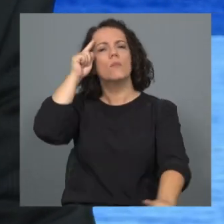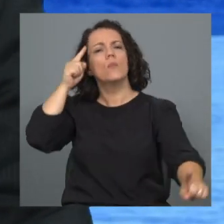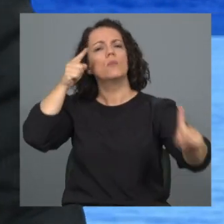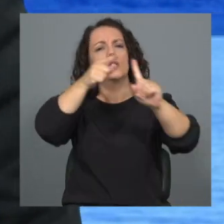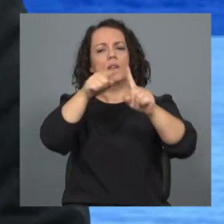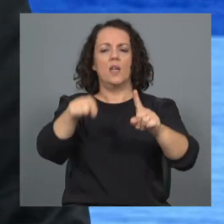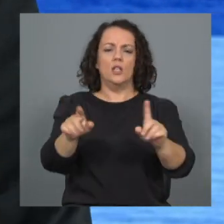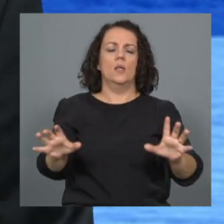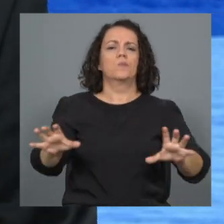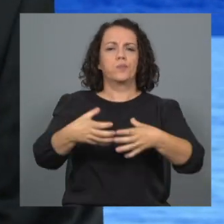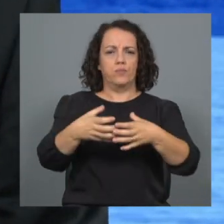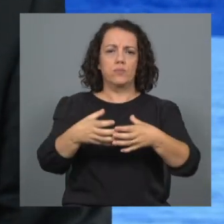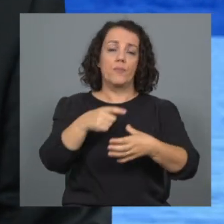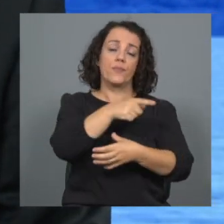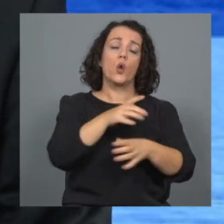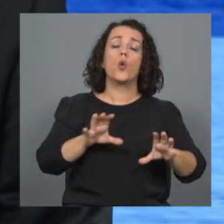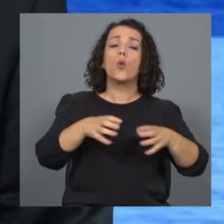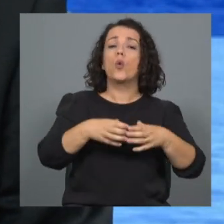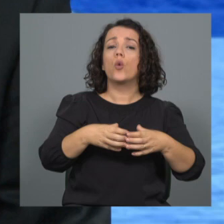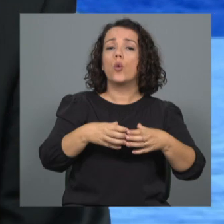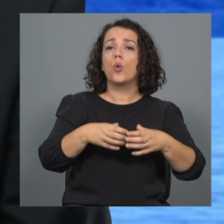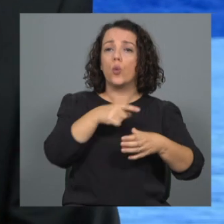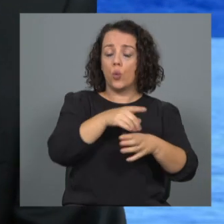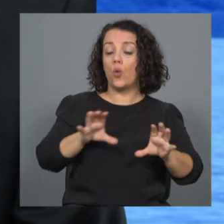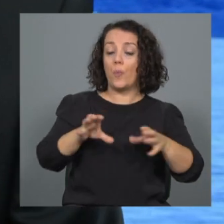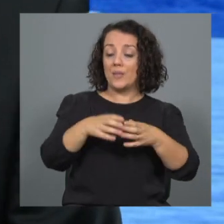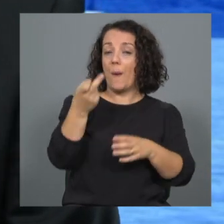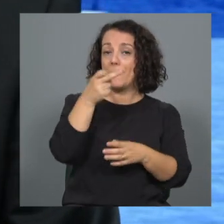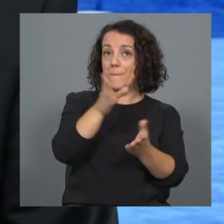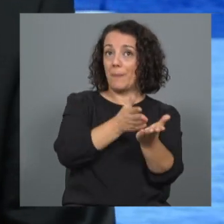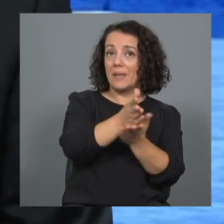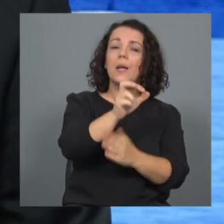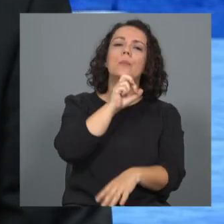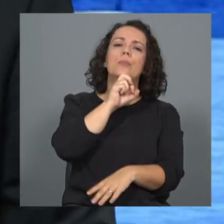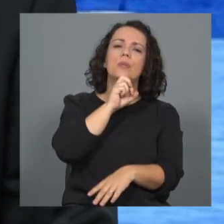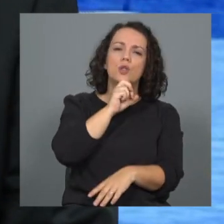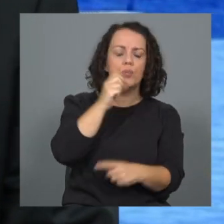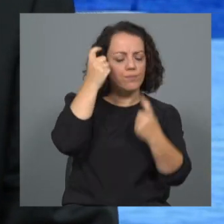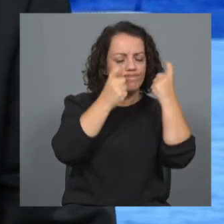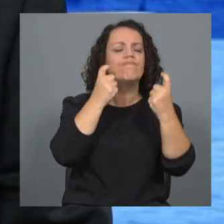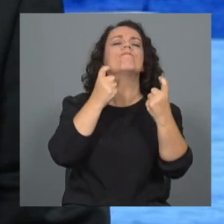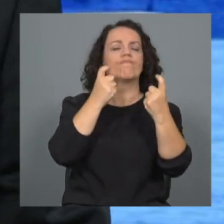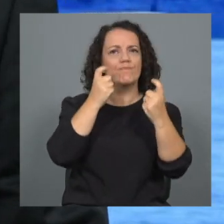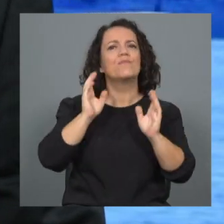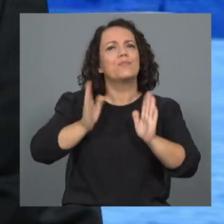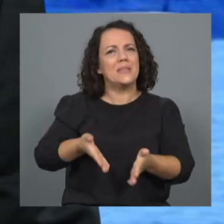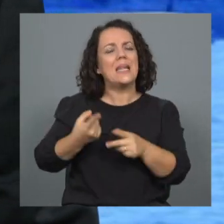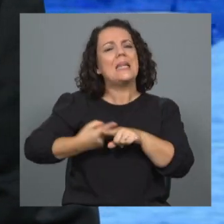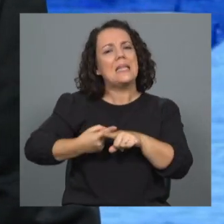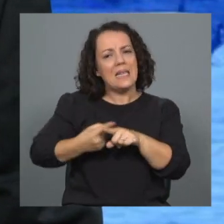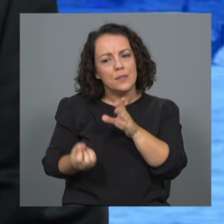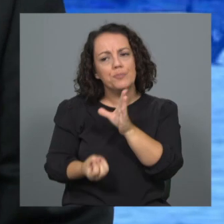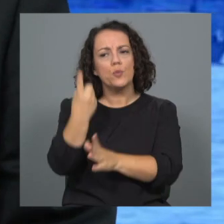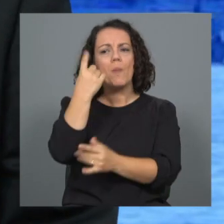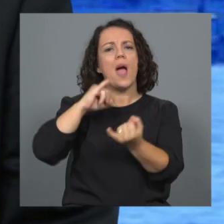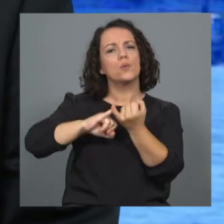da Conferência, e foi por isso que a Comissão Permanente dos Bispos entendeu que era interessante haver uma associação como